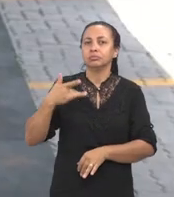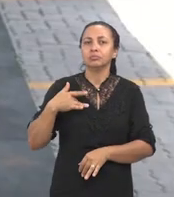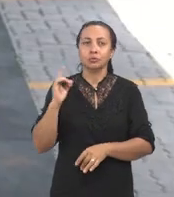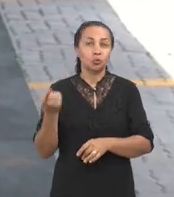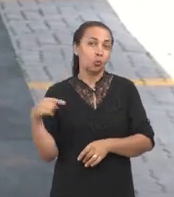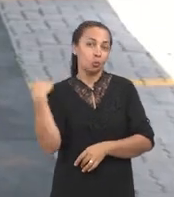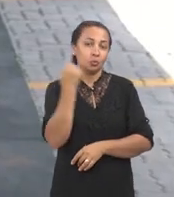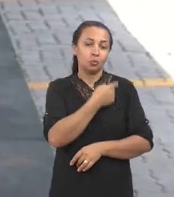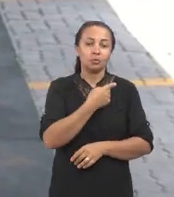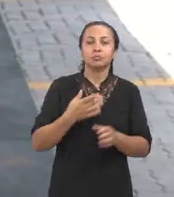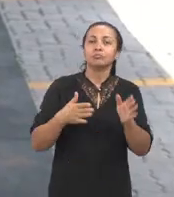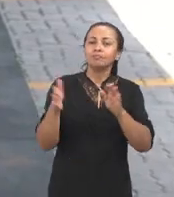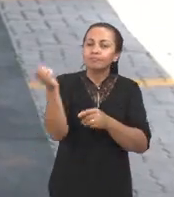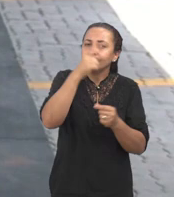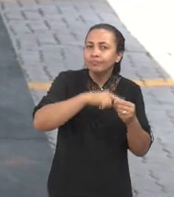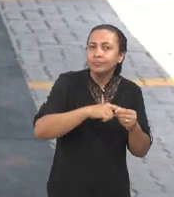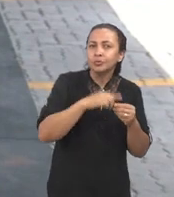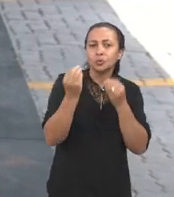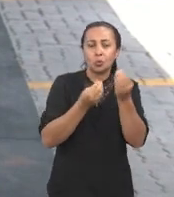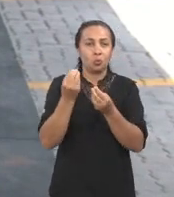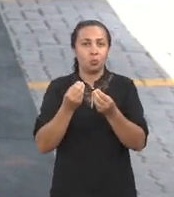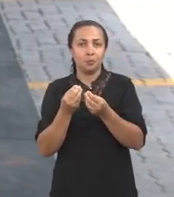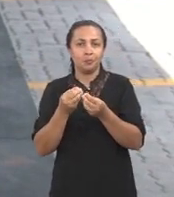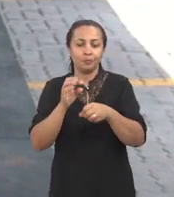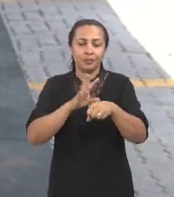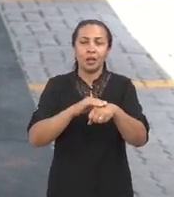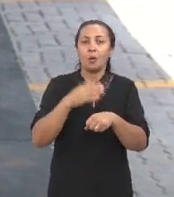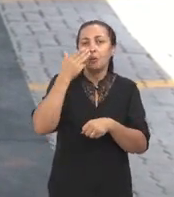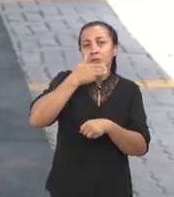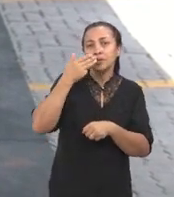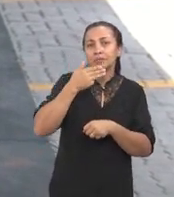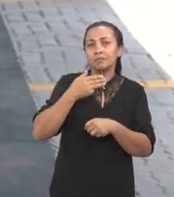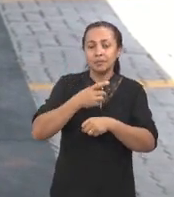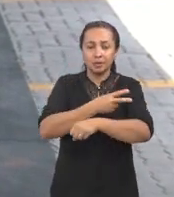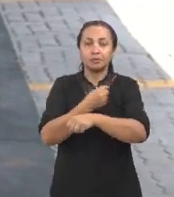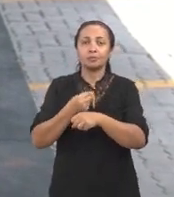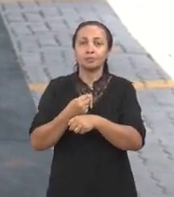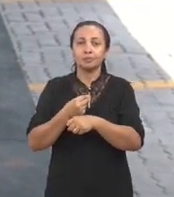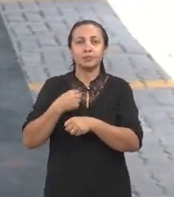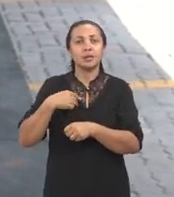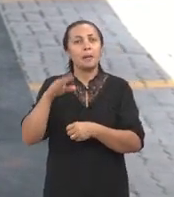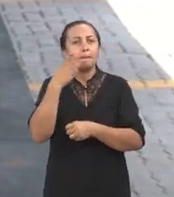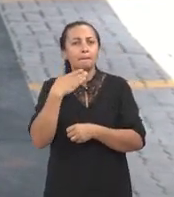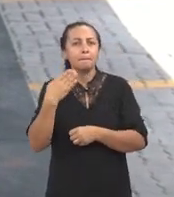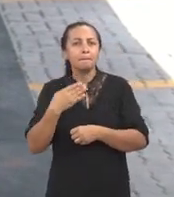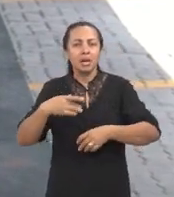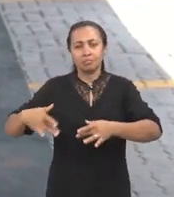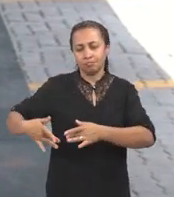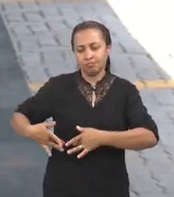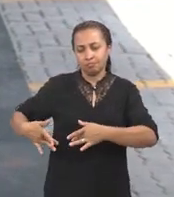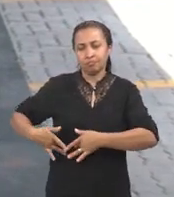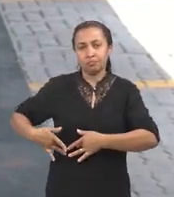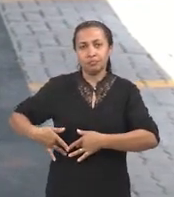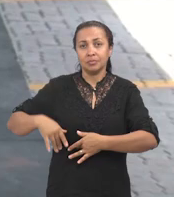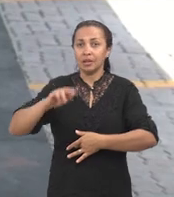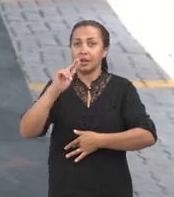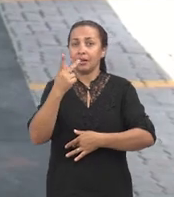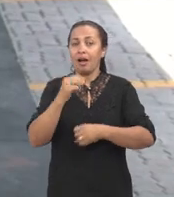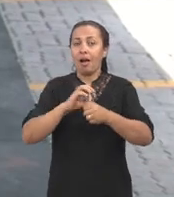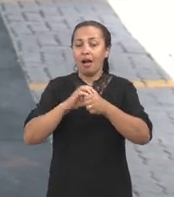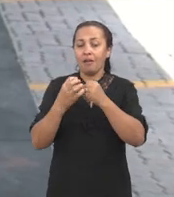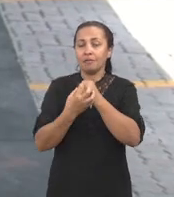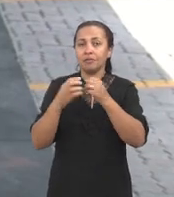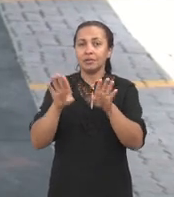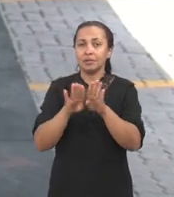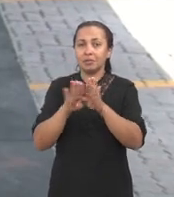saúde a gente traz é ações de que glicemia teste rápido hepatite C B sífilis e HIV